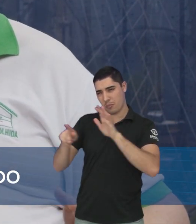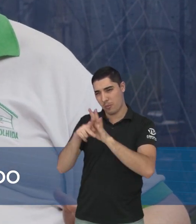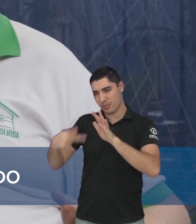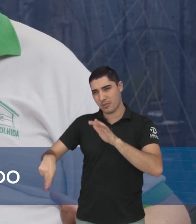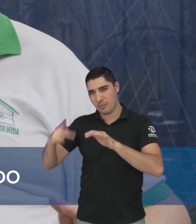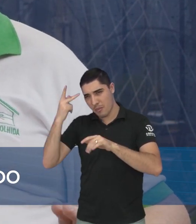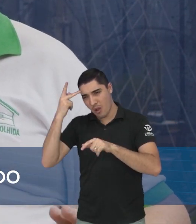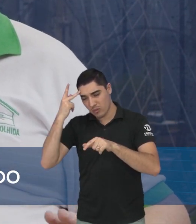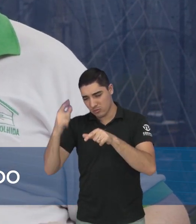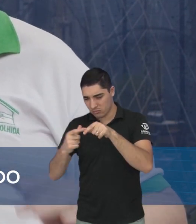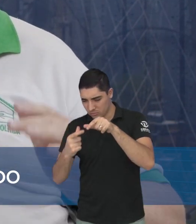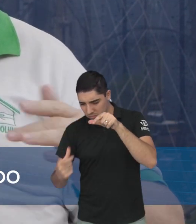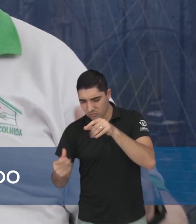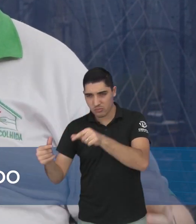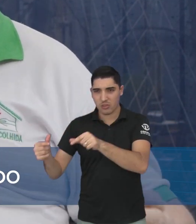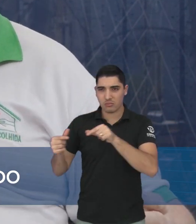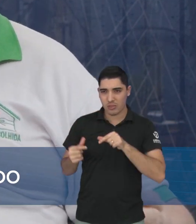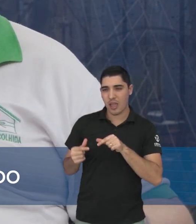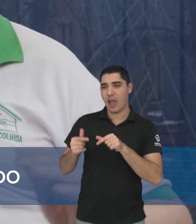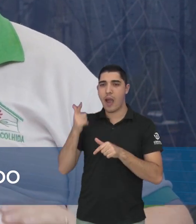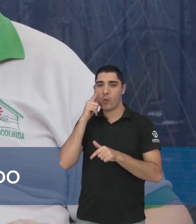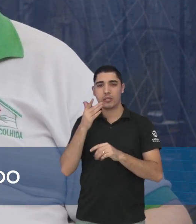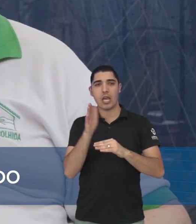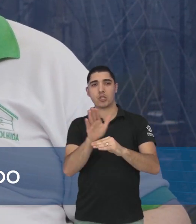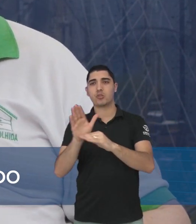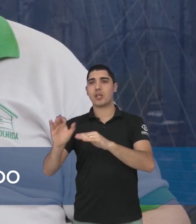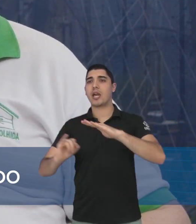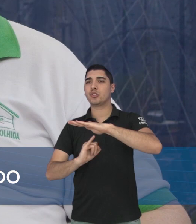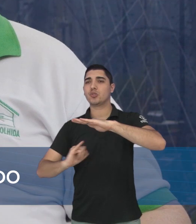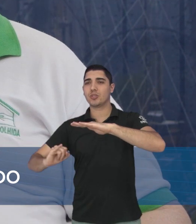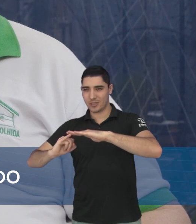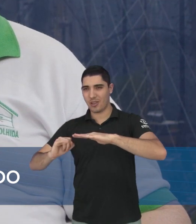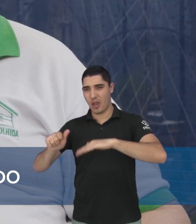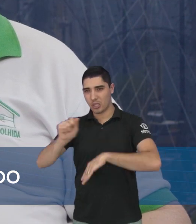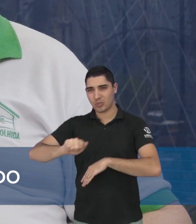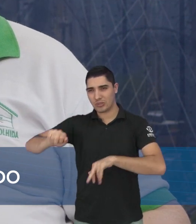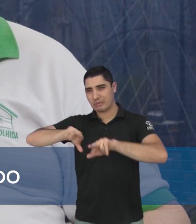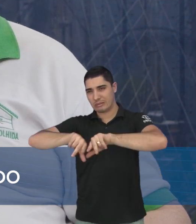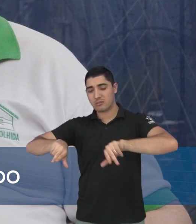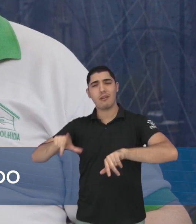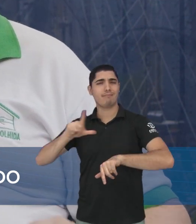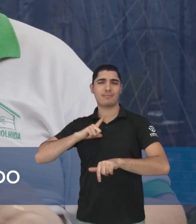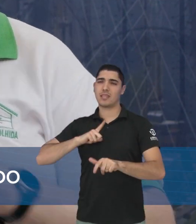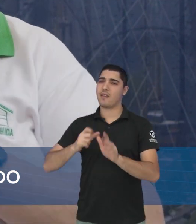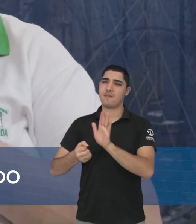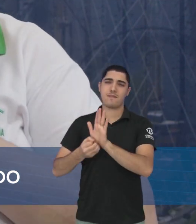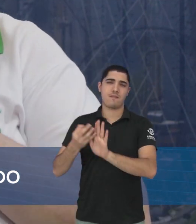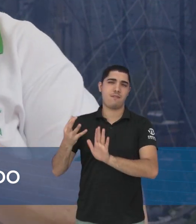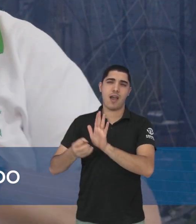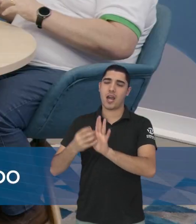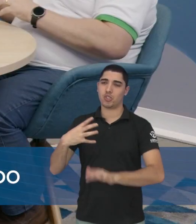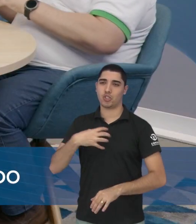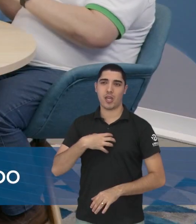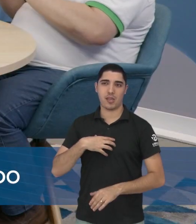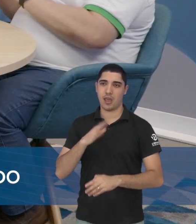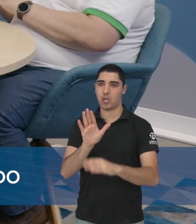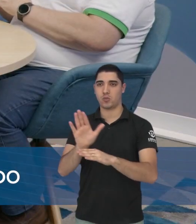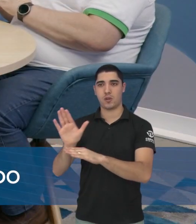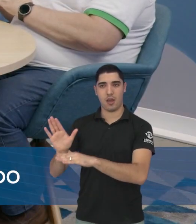casa, entendeu? A manter os projetos sociais. Então, existem várias